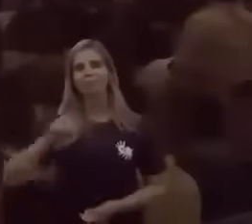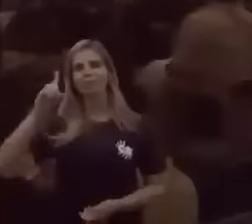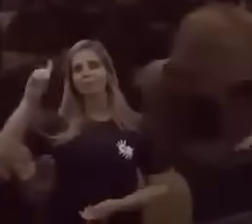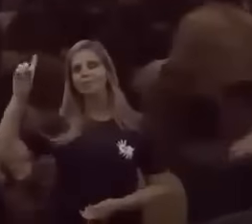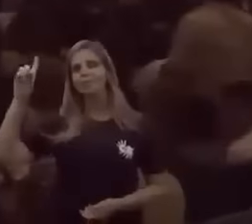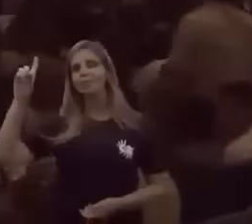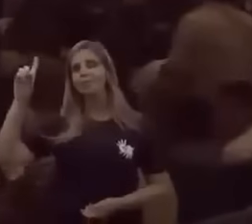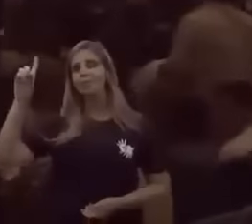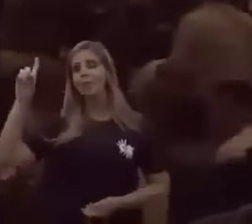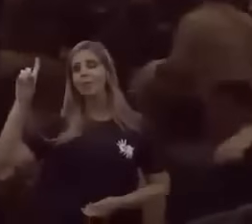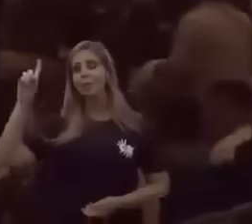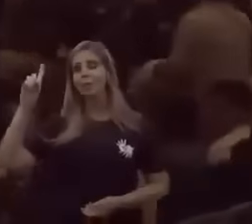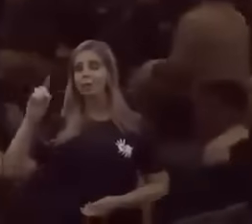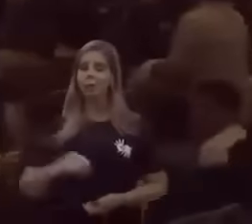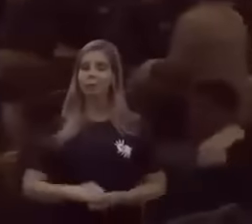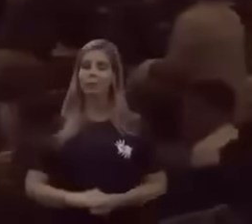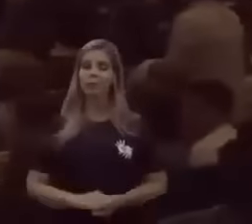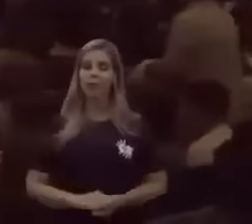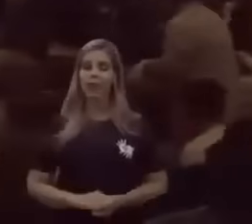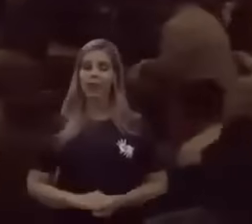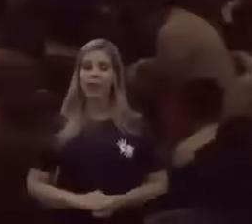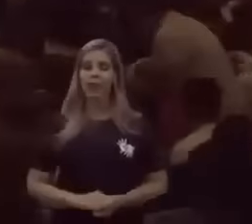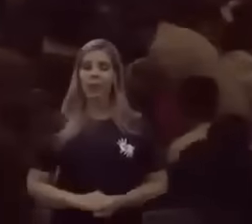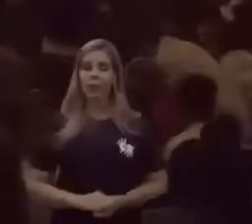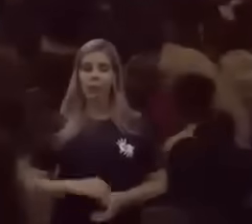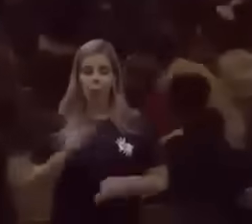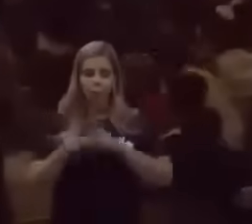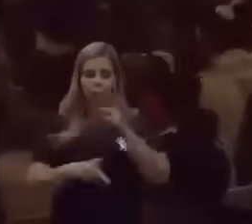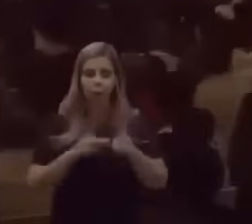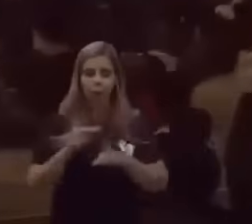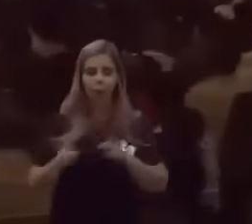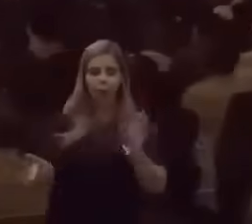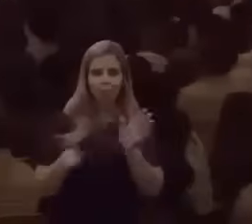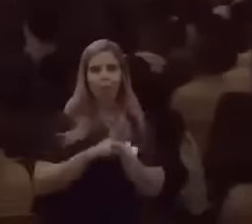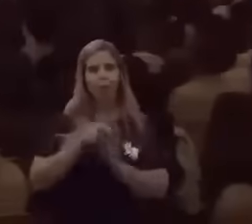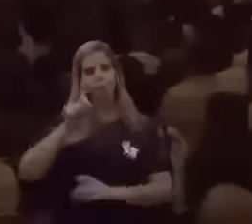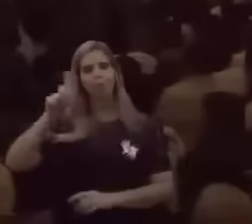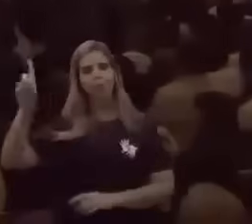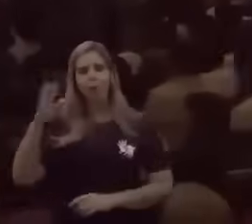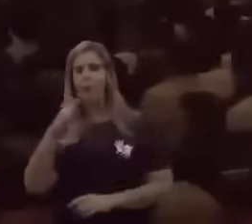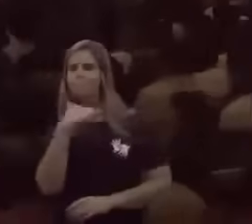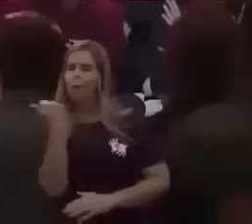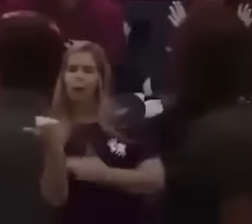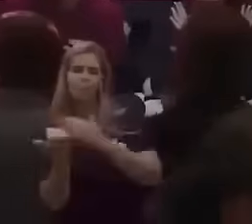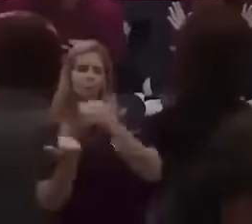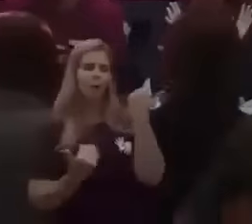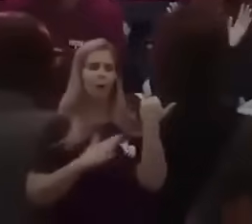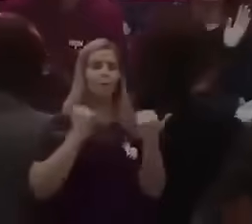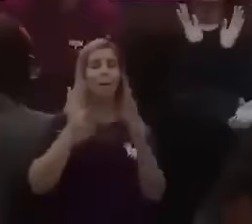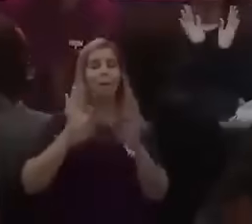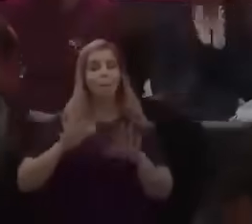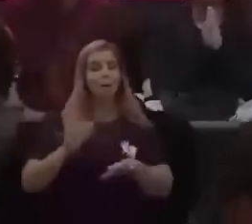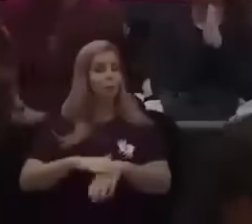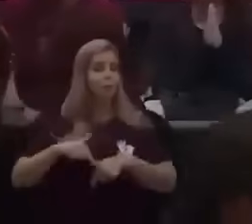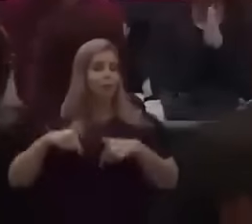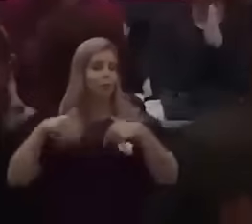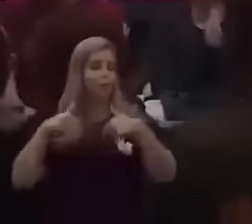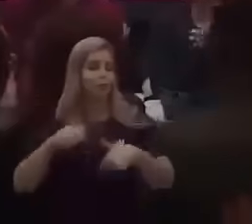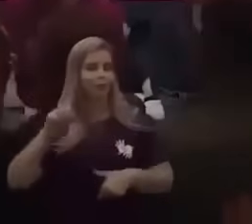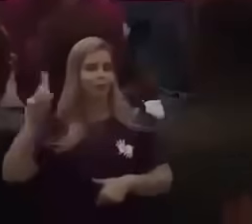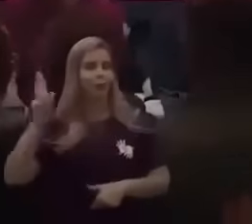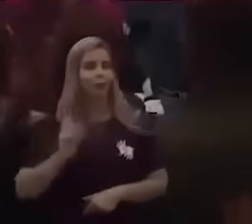Deus sepulta os seus obreiros, mas a sua obra continua, a sua obra continua, a sua obra